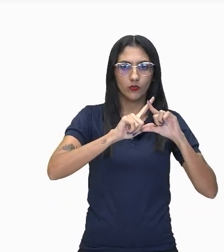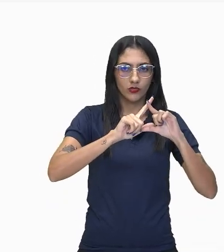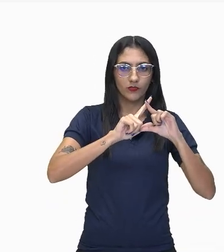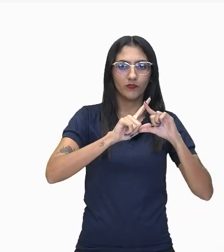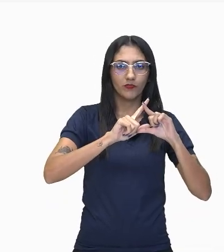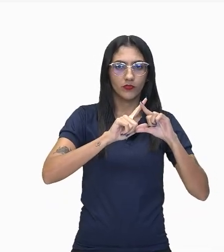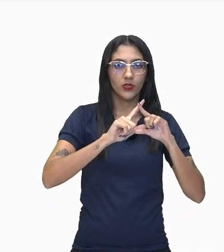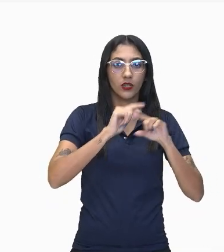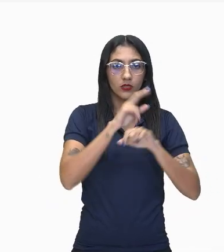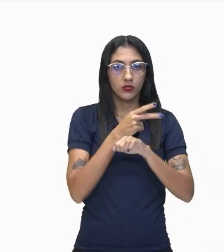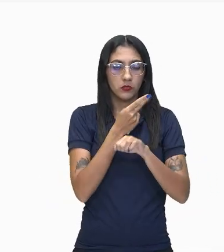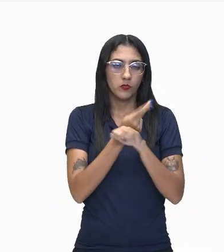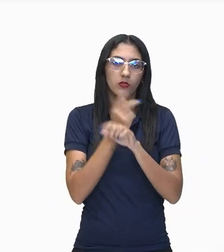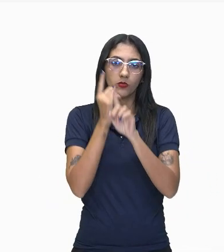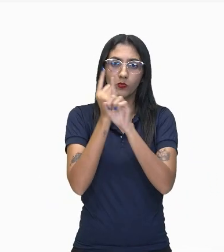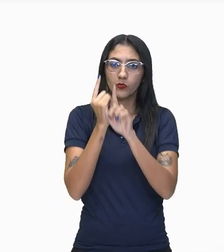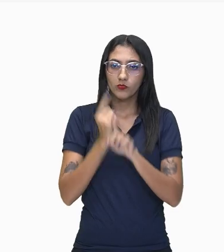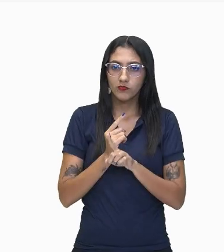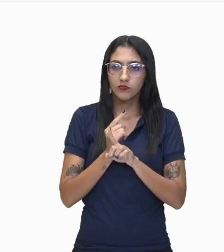igualar essa